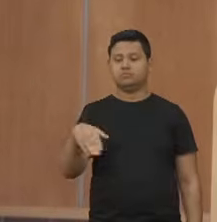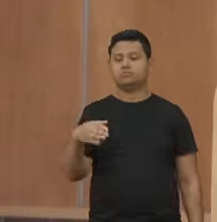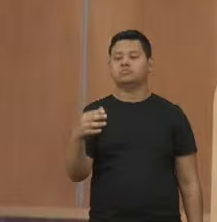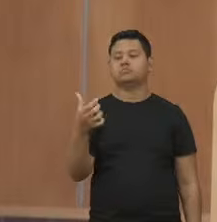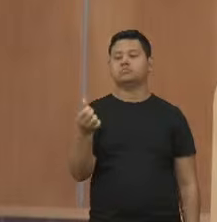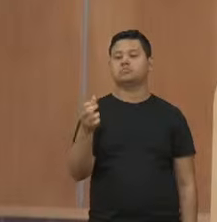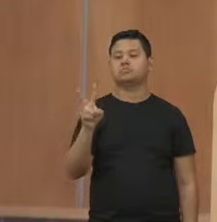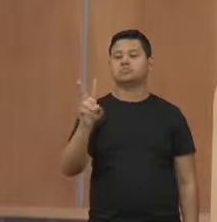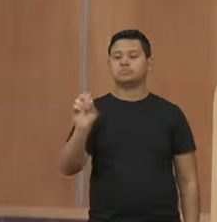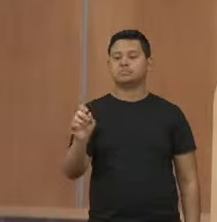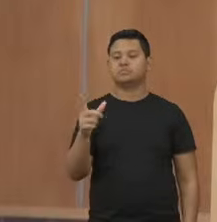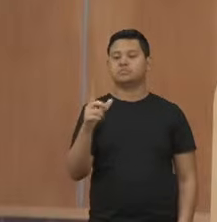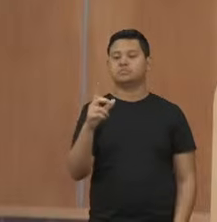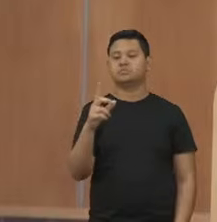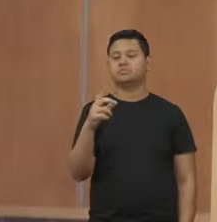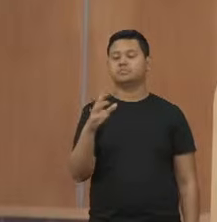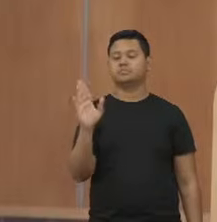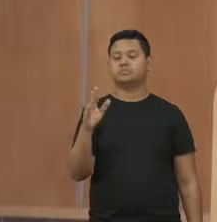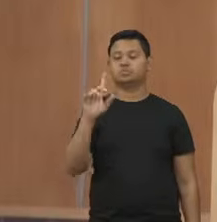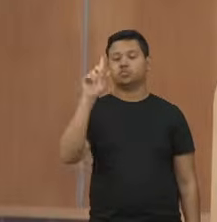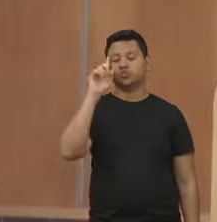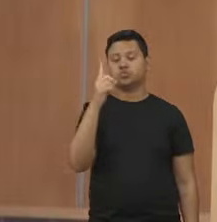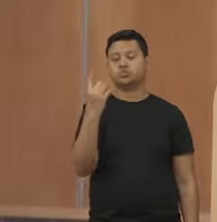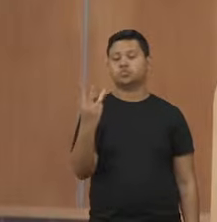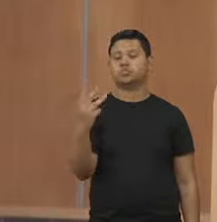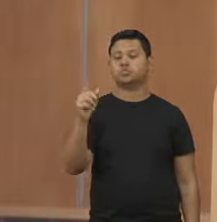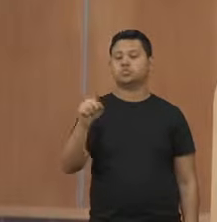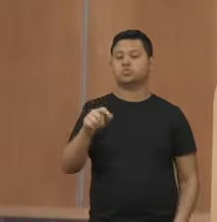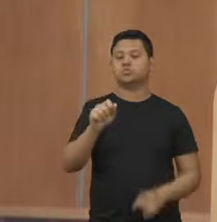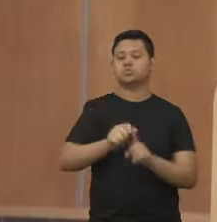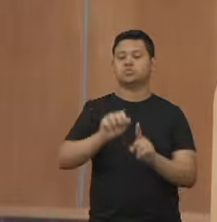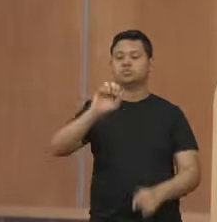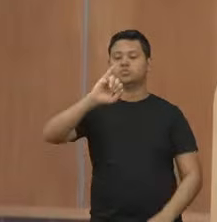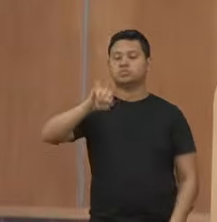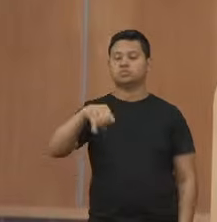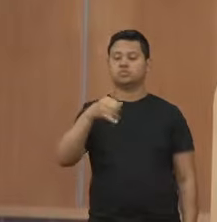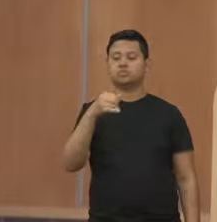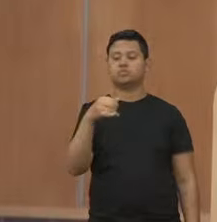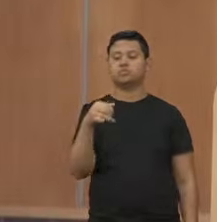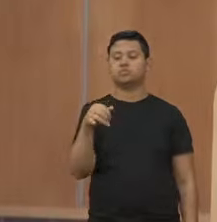14.620, de 13 de junho de 2023,